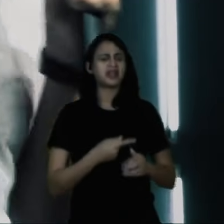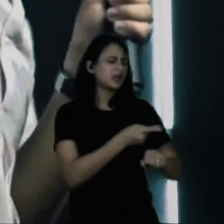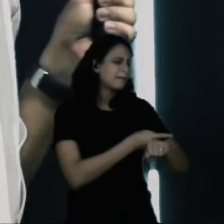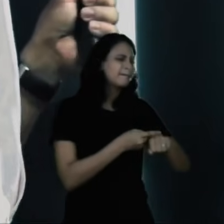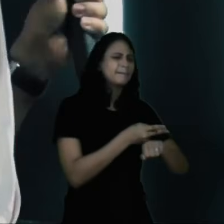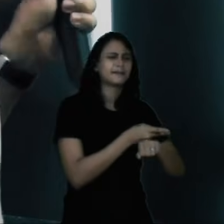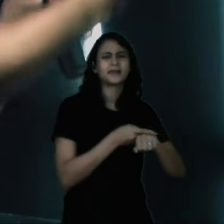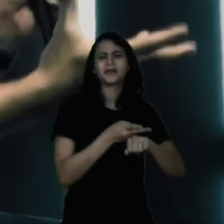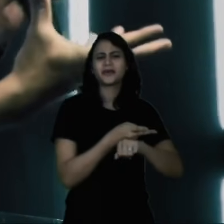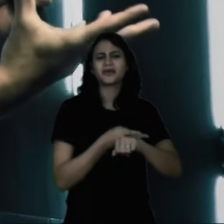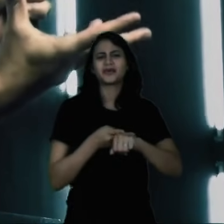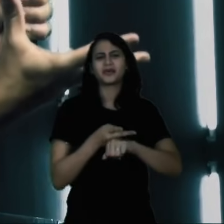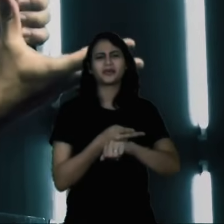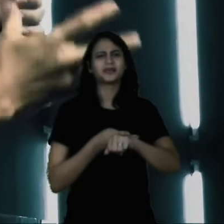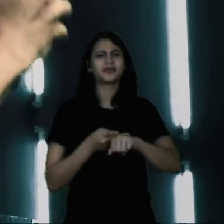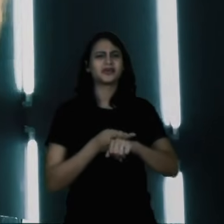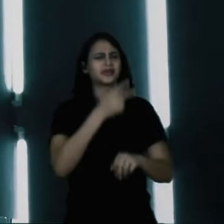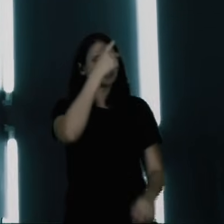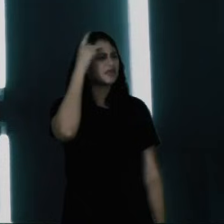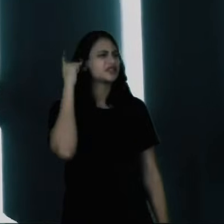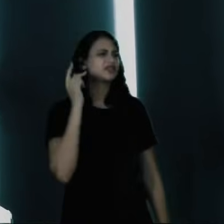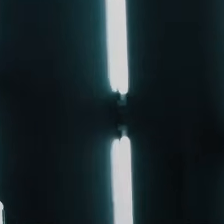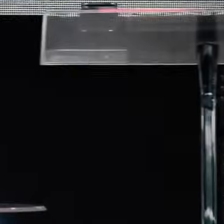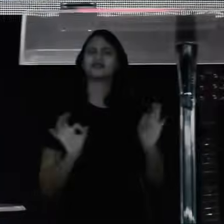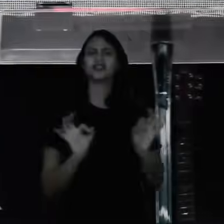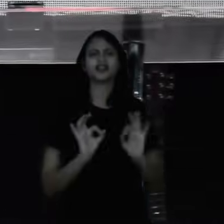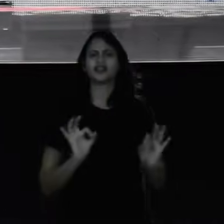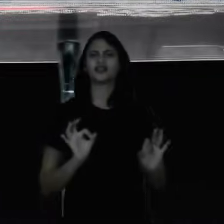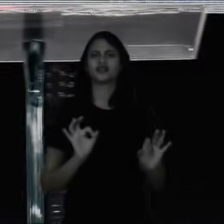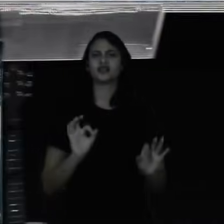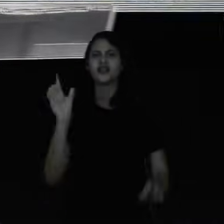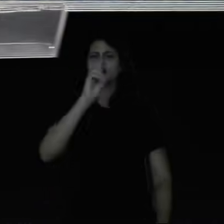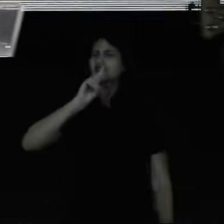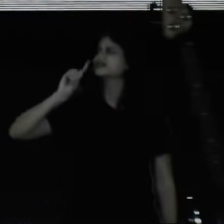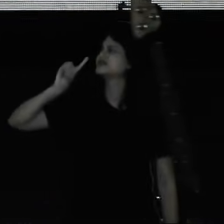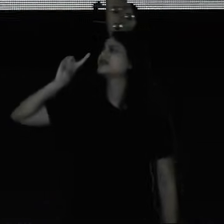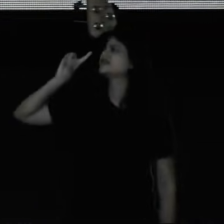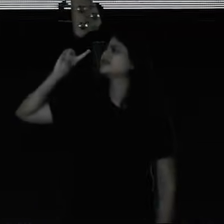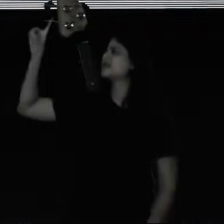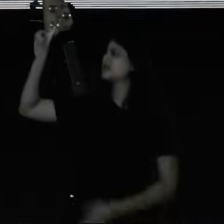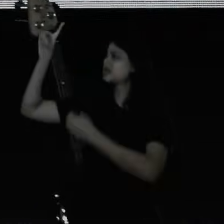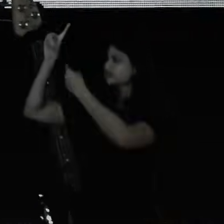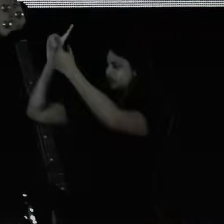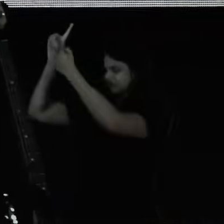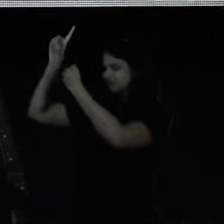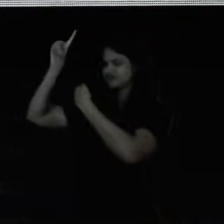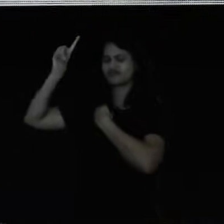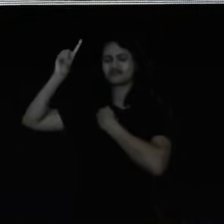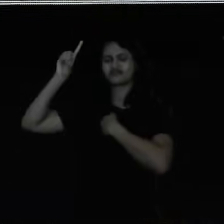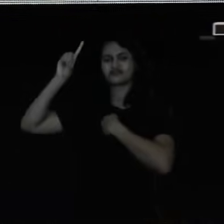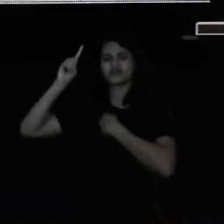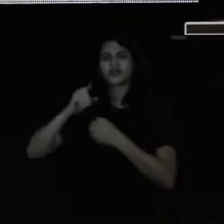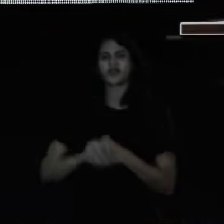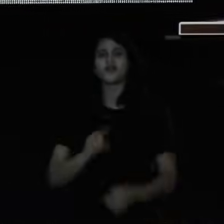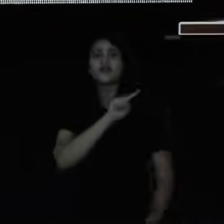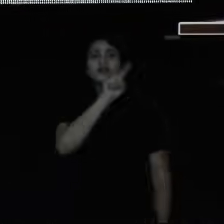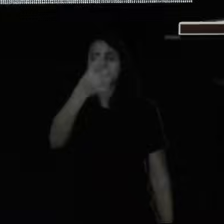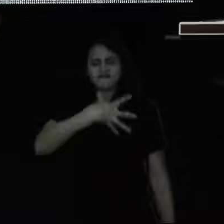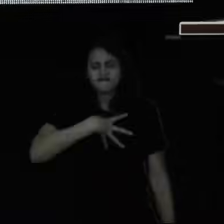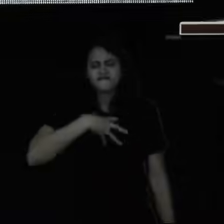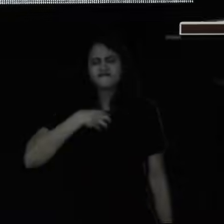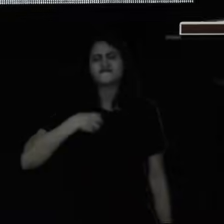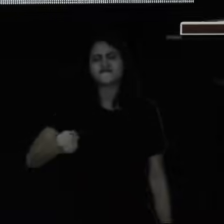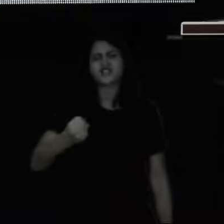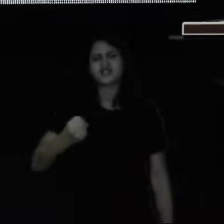a aprovação de Deus. Se você já entendeu quem você é, ei, você é filho do Criador